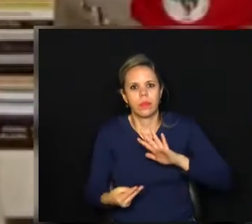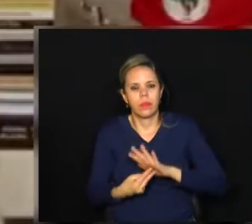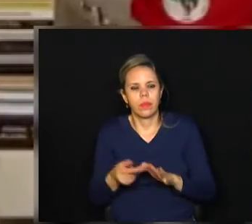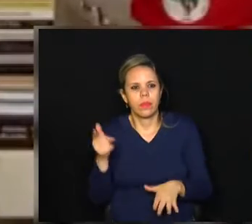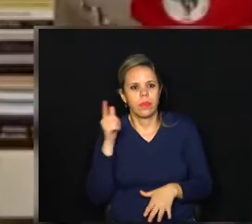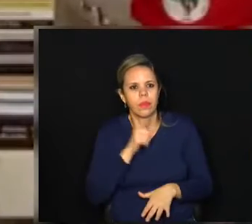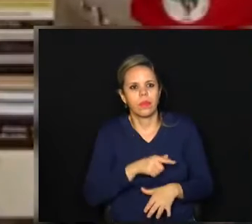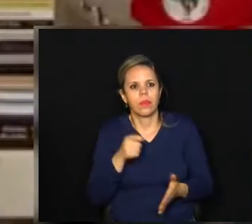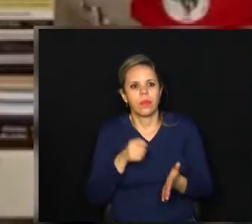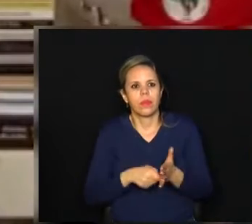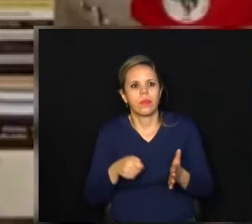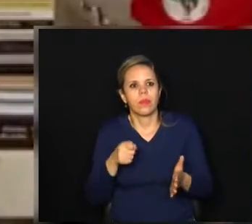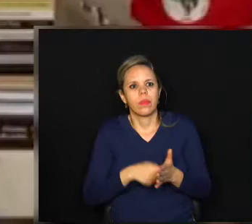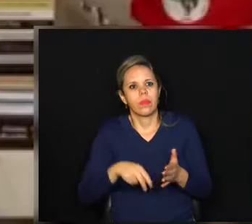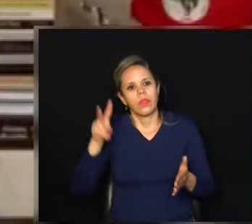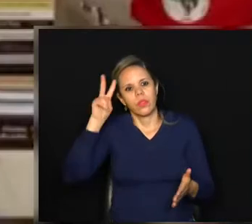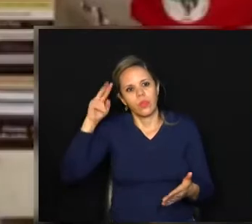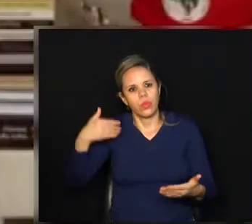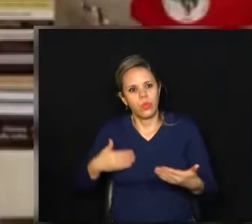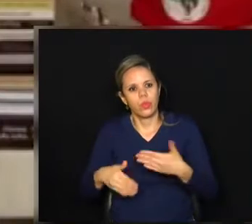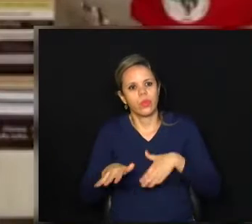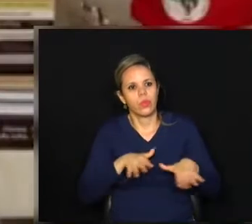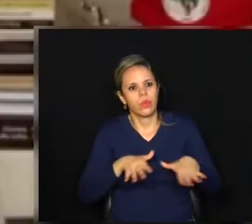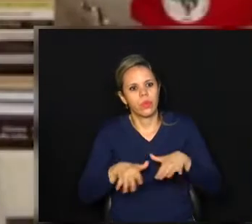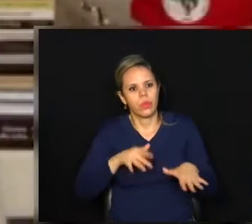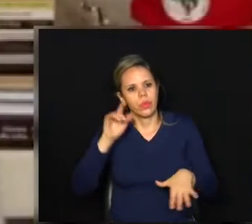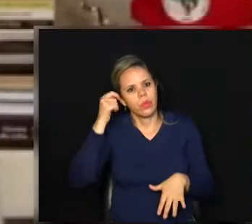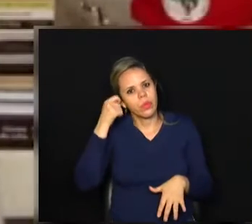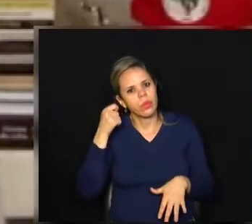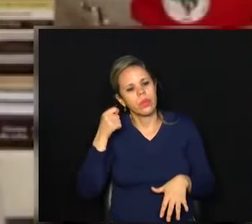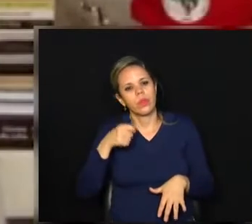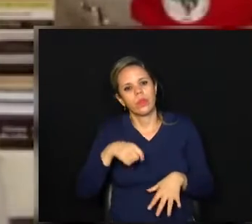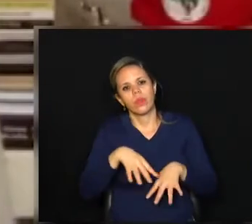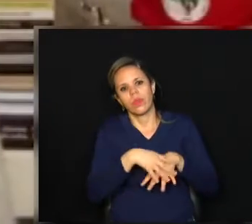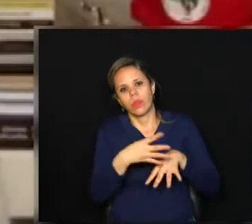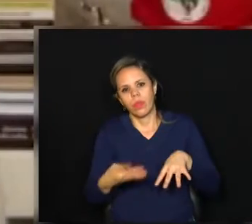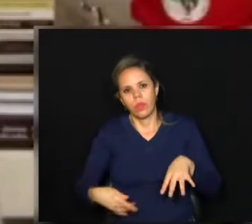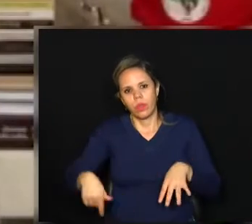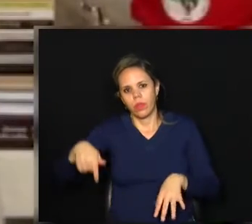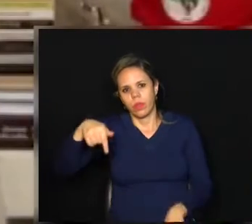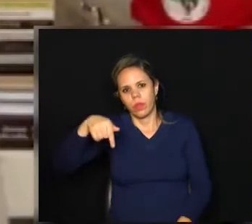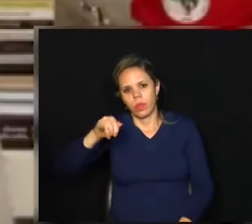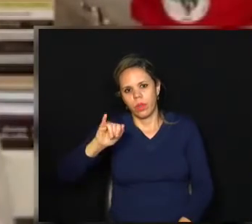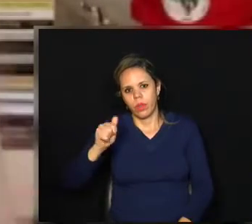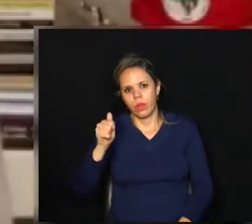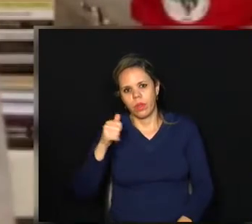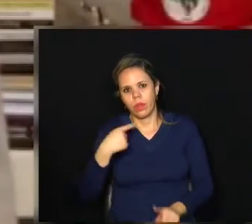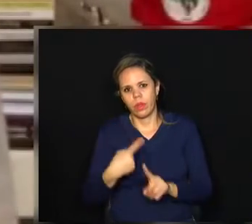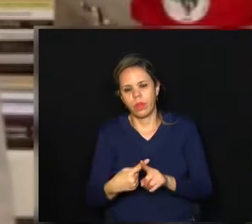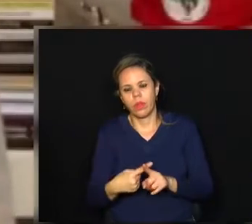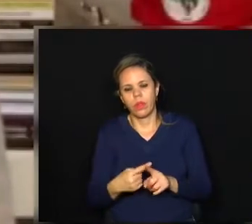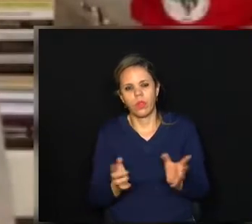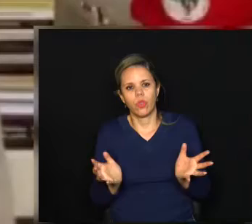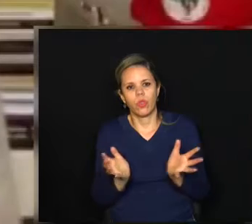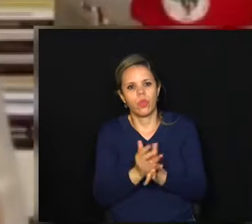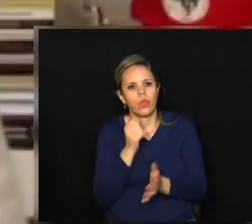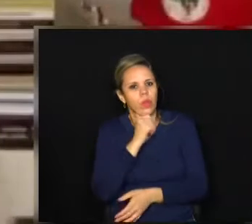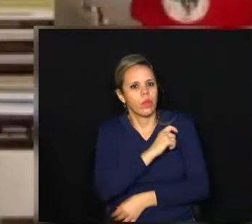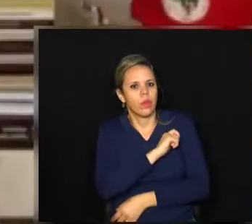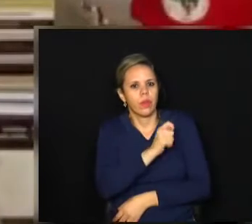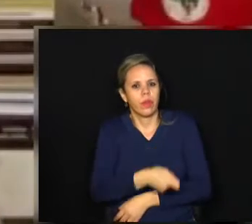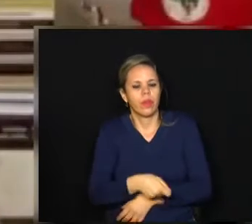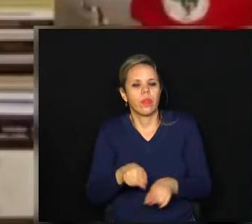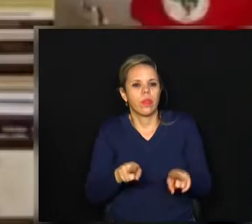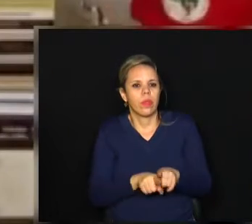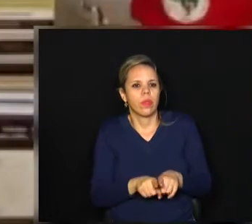das reivindicações históricas do movimento negro, do movimento LGBTQIA+, do movimento feminista e dos povos periféricos. Tudo